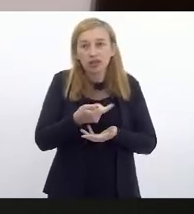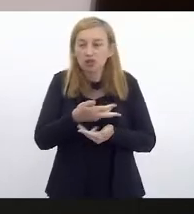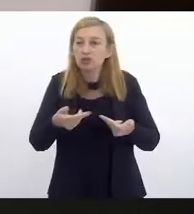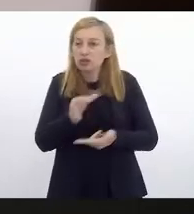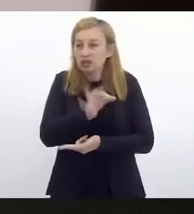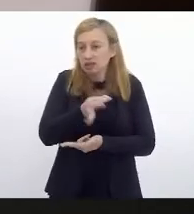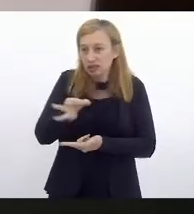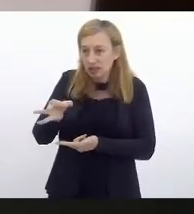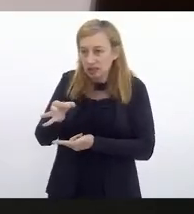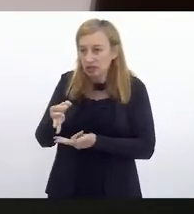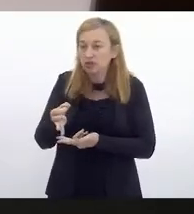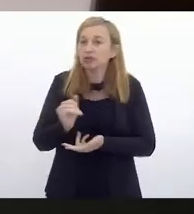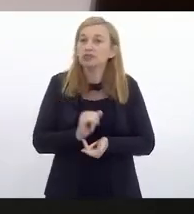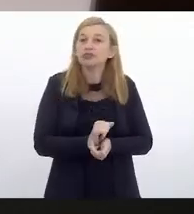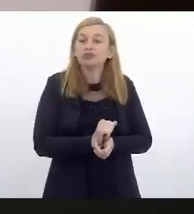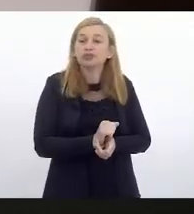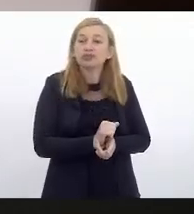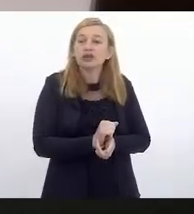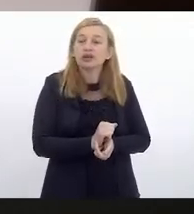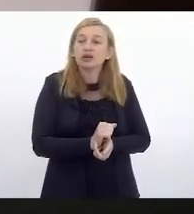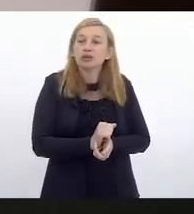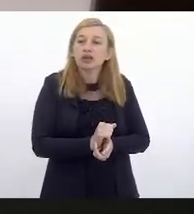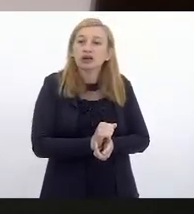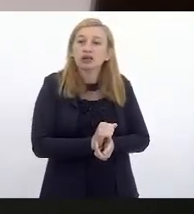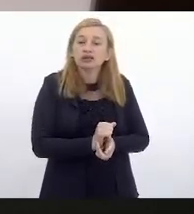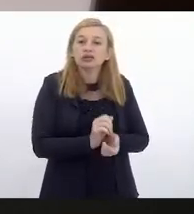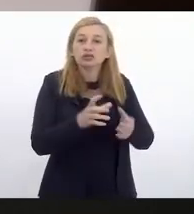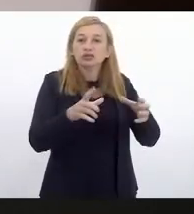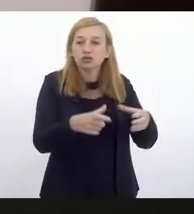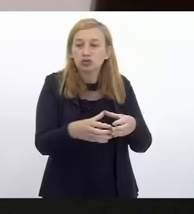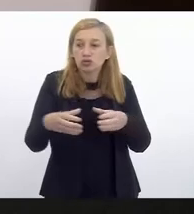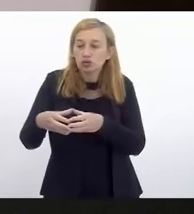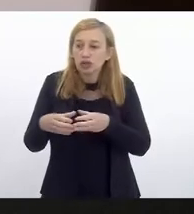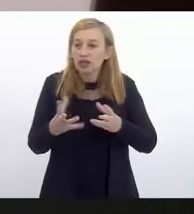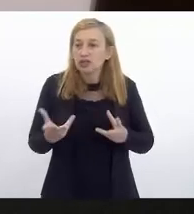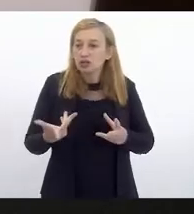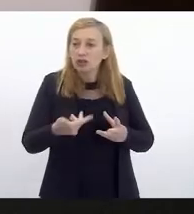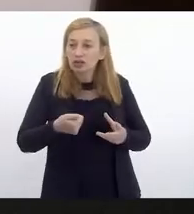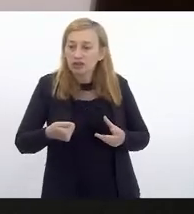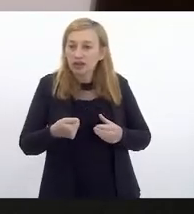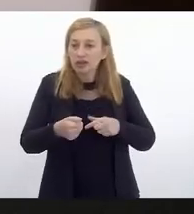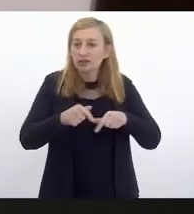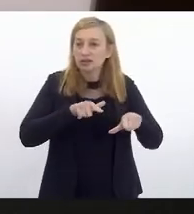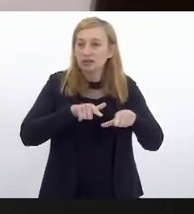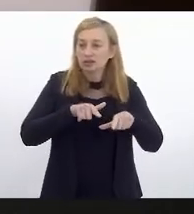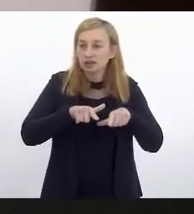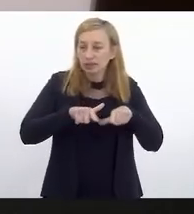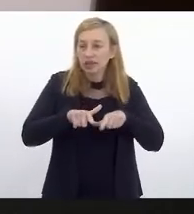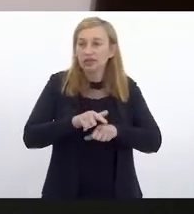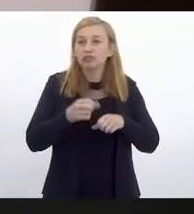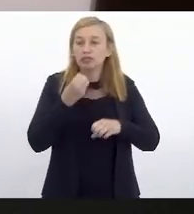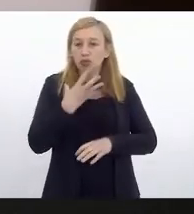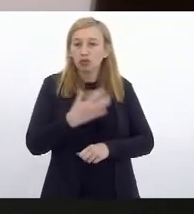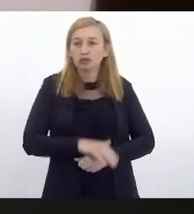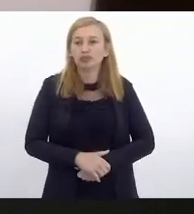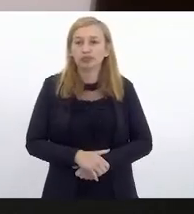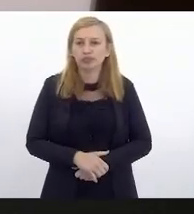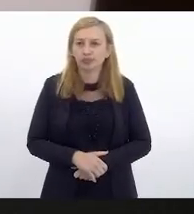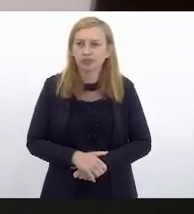dos ramos que são, evidentemente, credenciados e qualificados para tal. Bom, dito